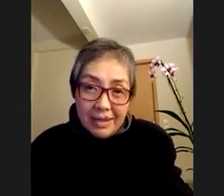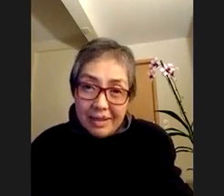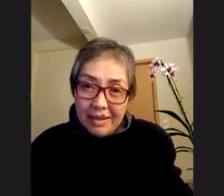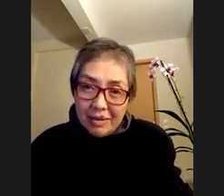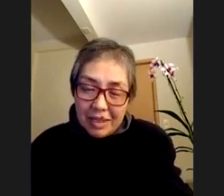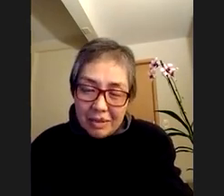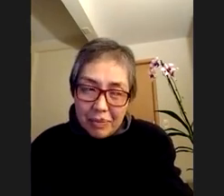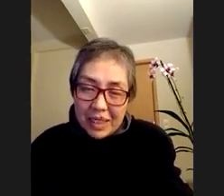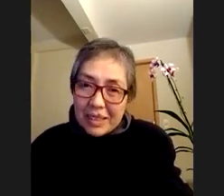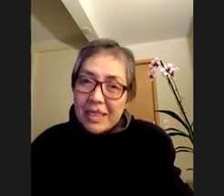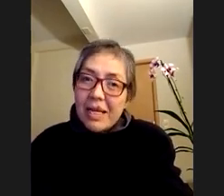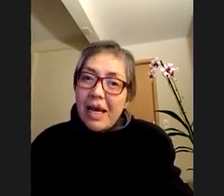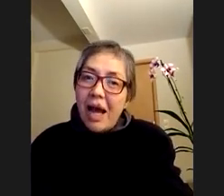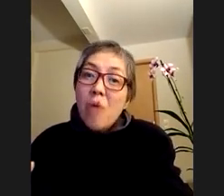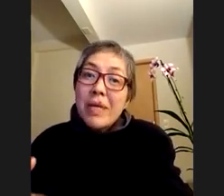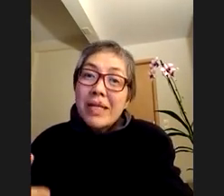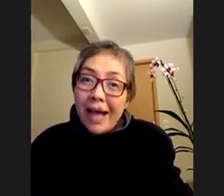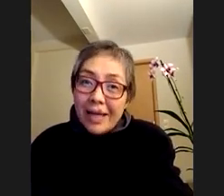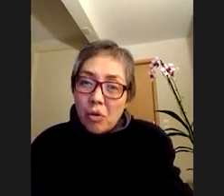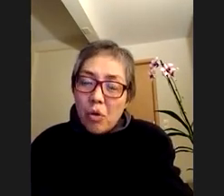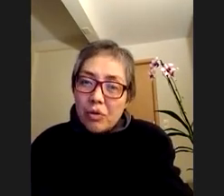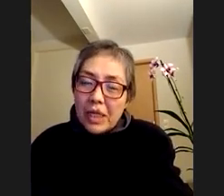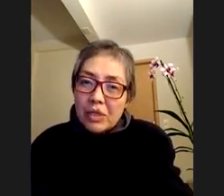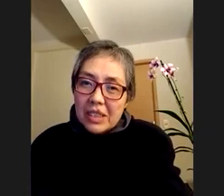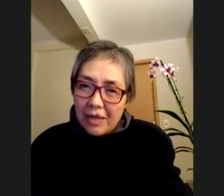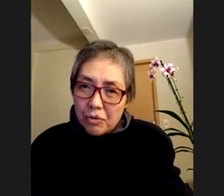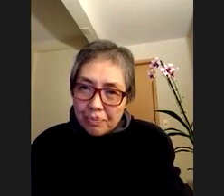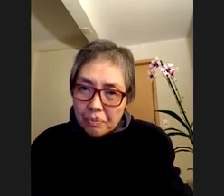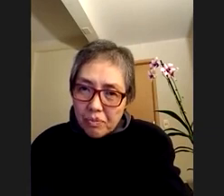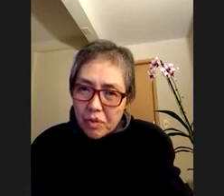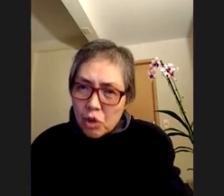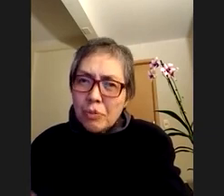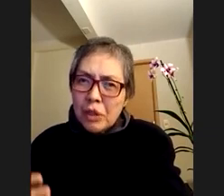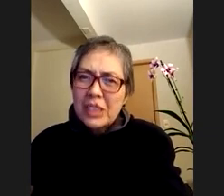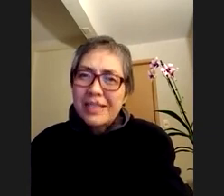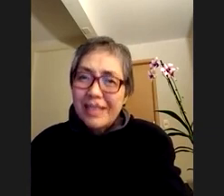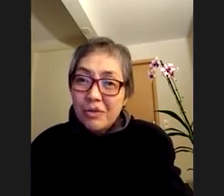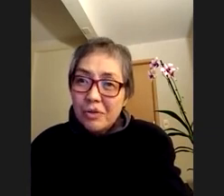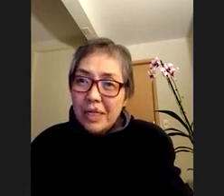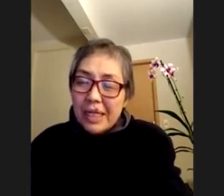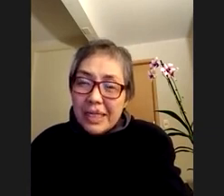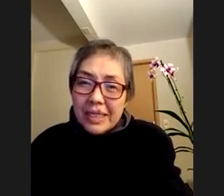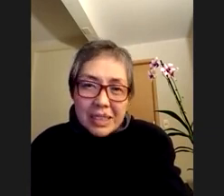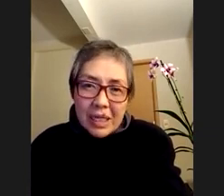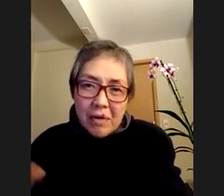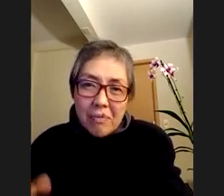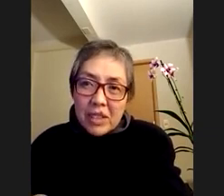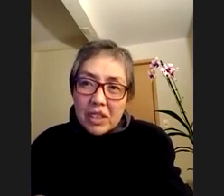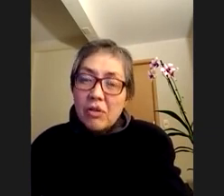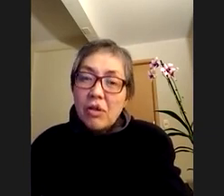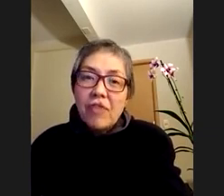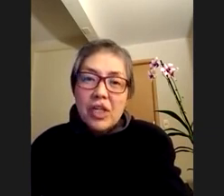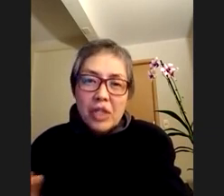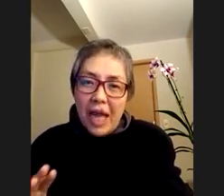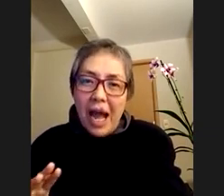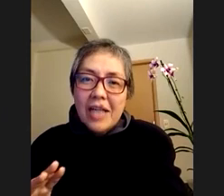negociar, né, em cima das empresas, aumentar o negociado sobre o legislado. Então, assim, realmente, eu